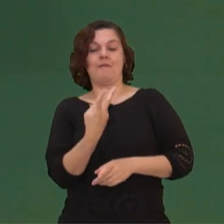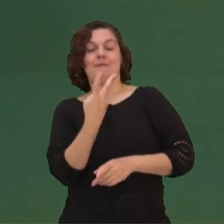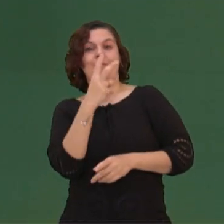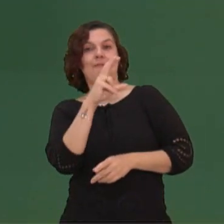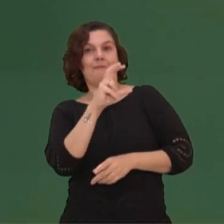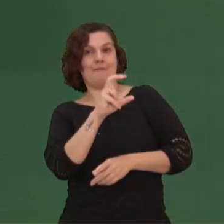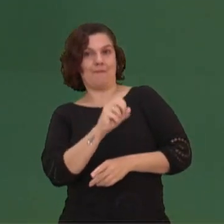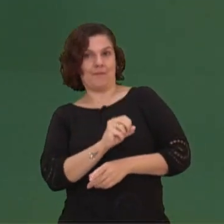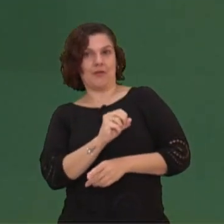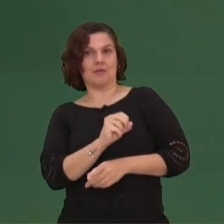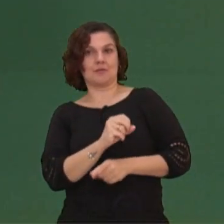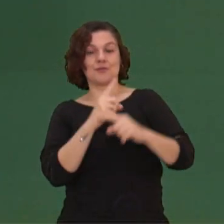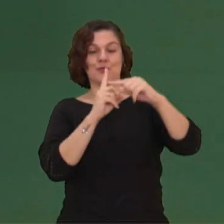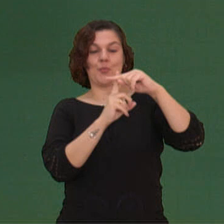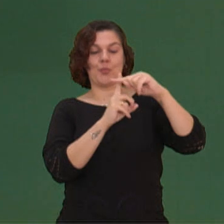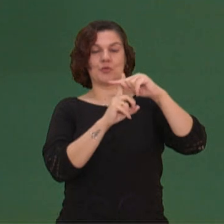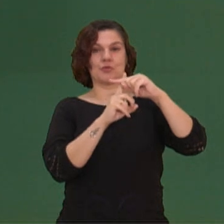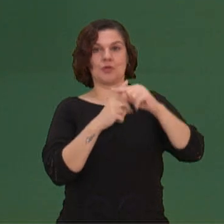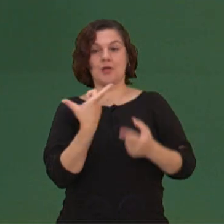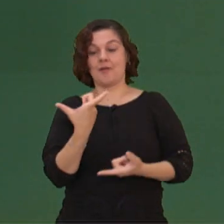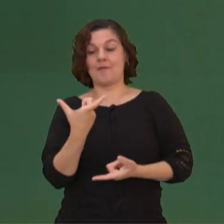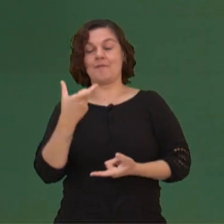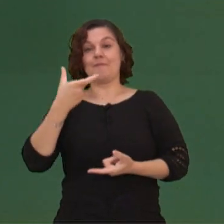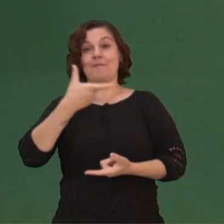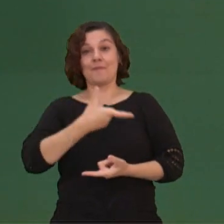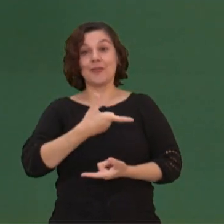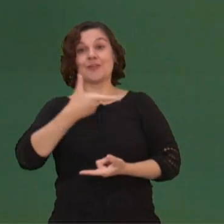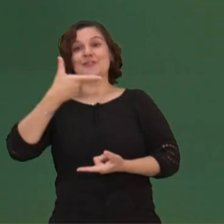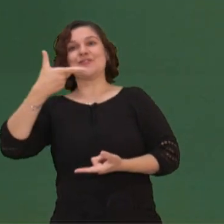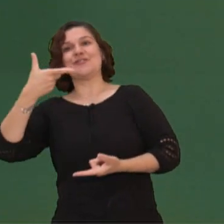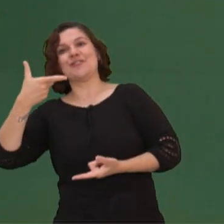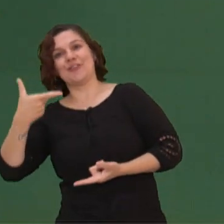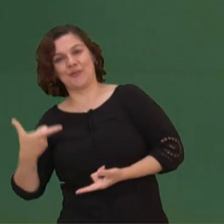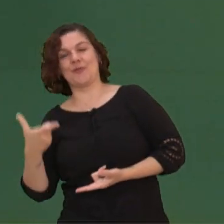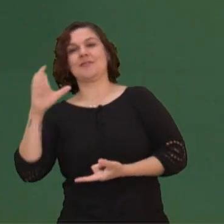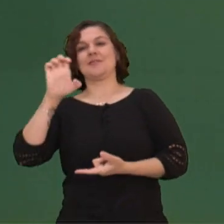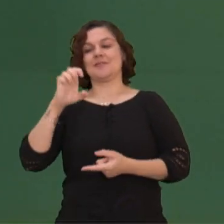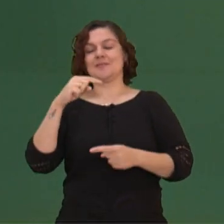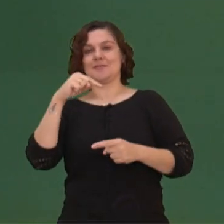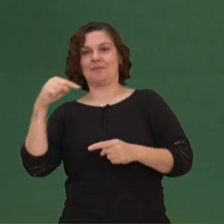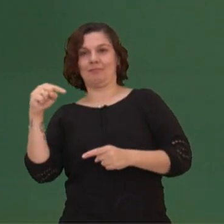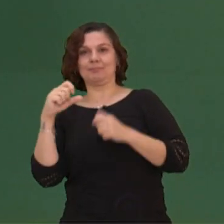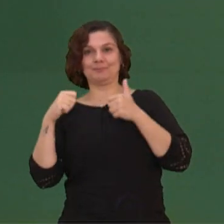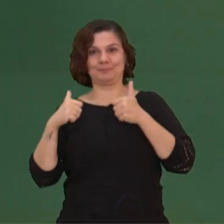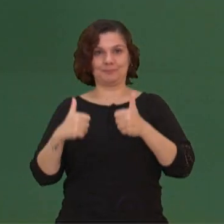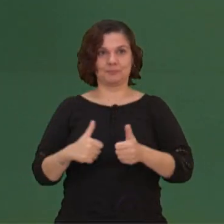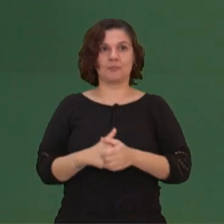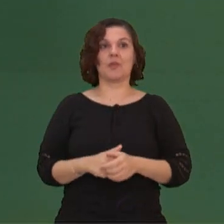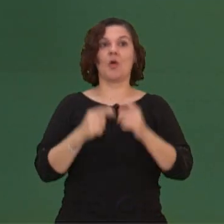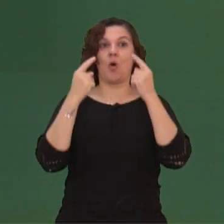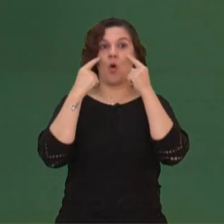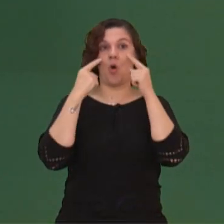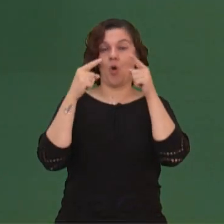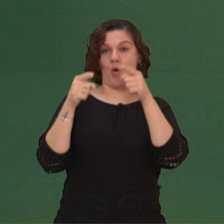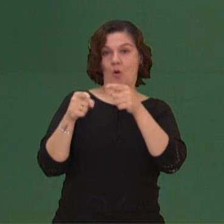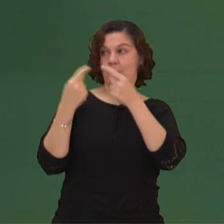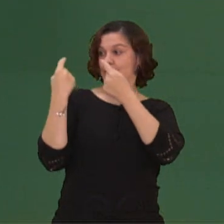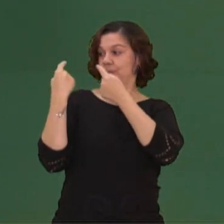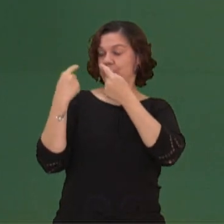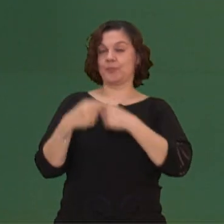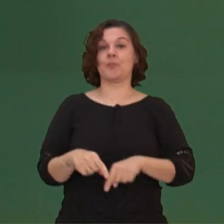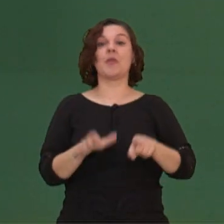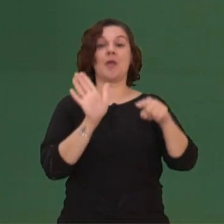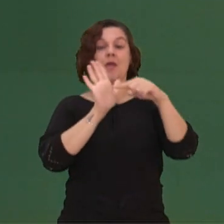20 nêutrons e 22 elétrons. Olá? A ordem é elétron,